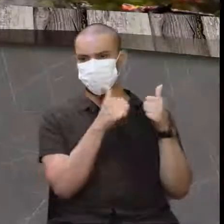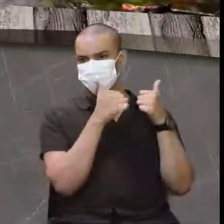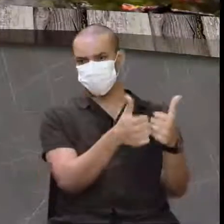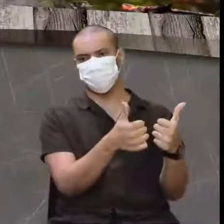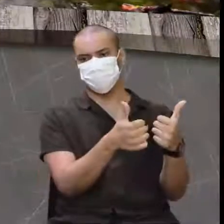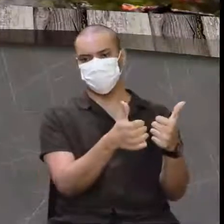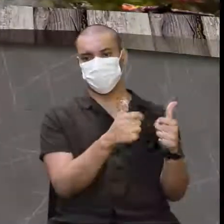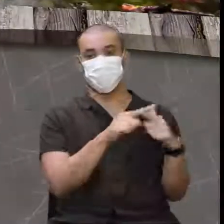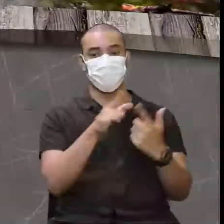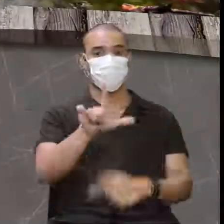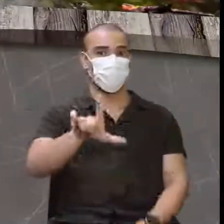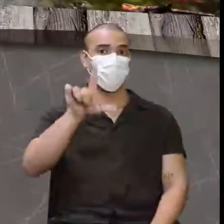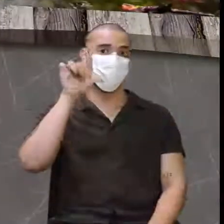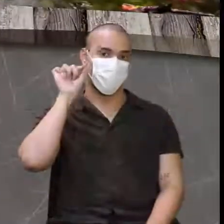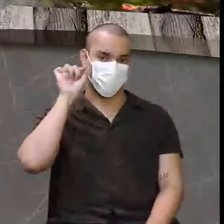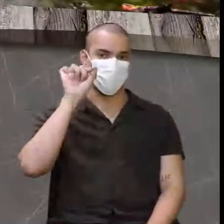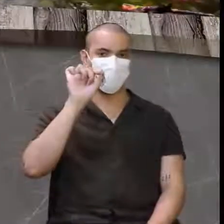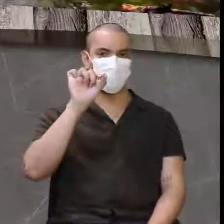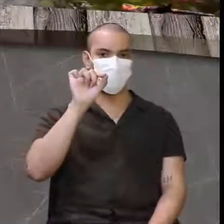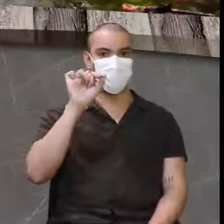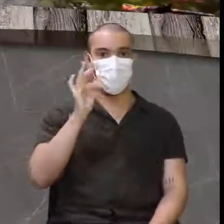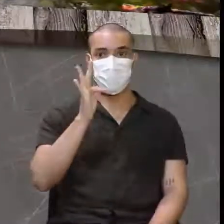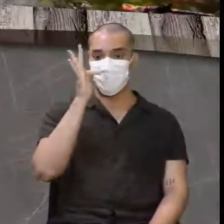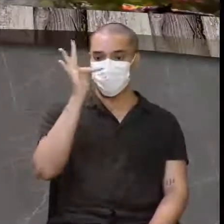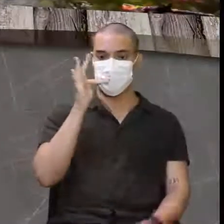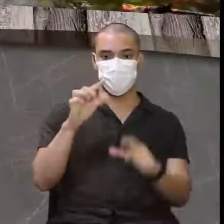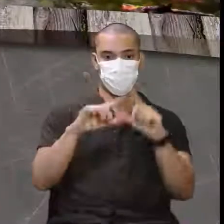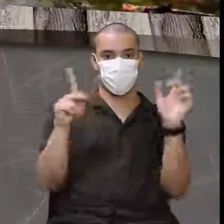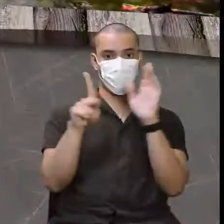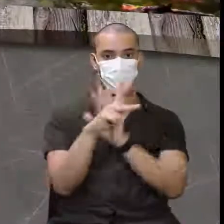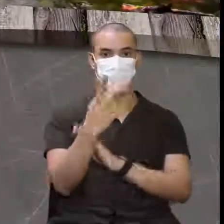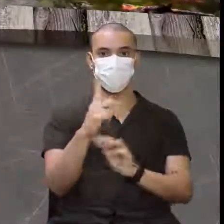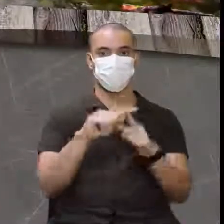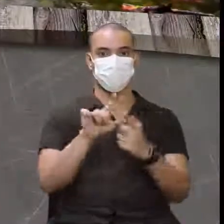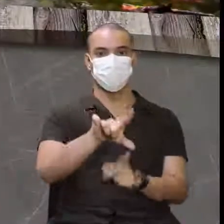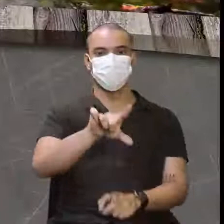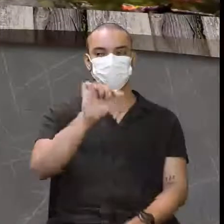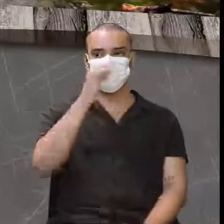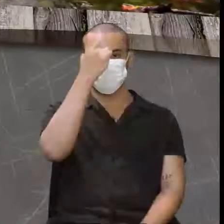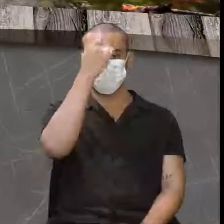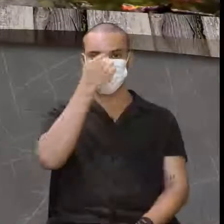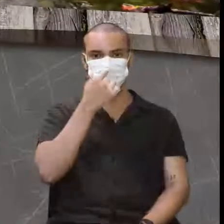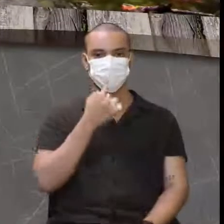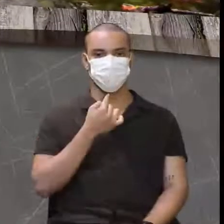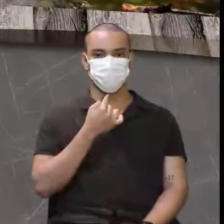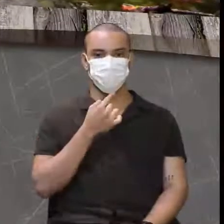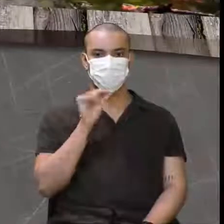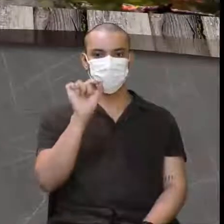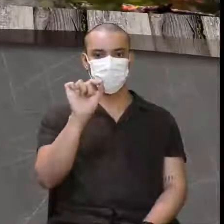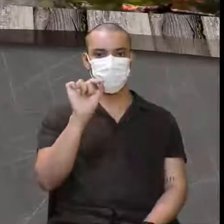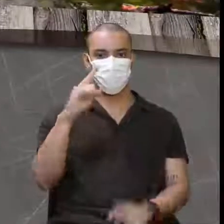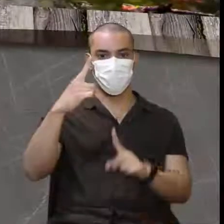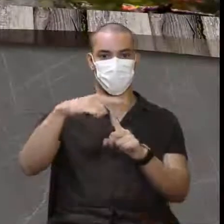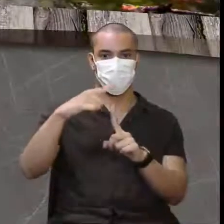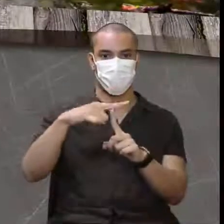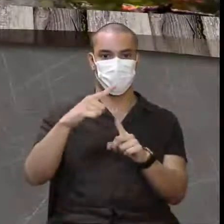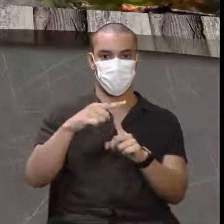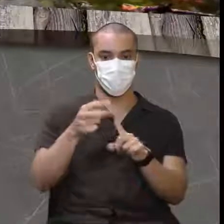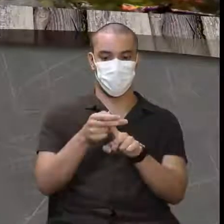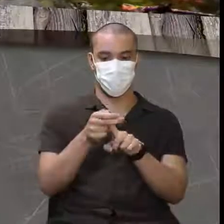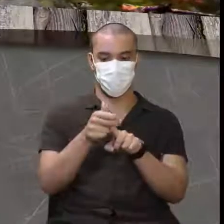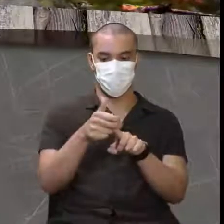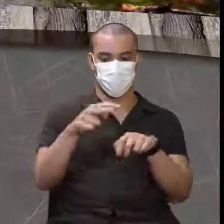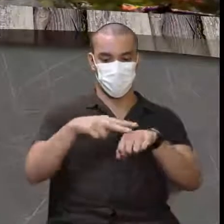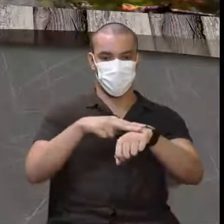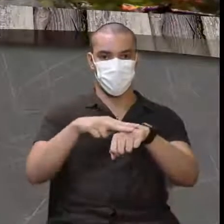beleza. E aí ele escolheu, então, a planta. E ele escolheu uma espécie, que foi o tipo de ervilha,